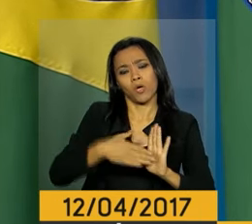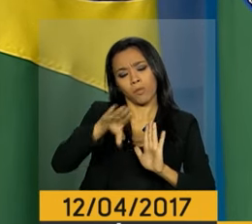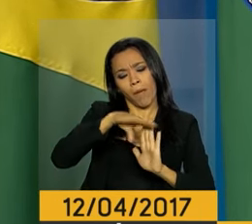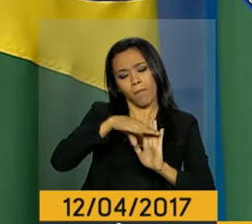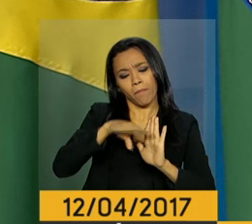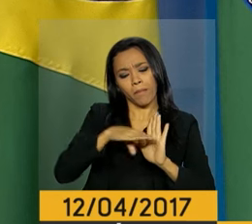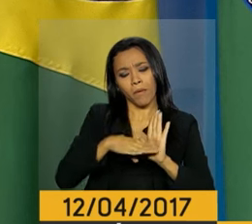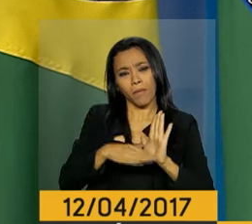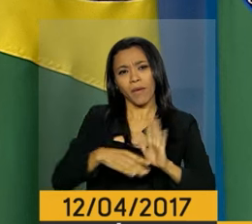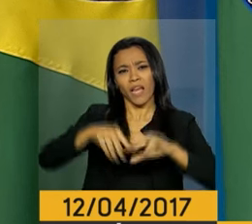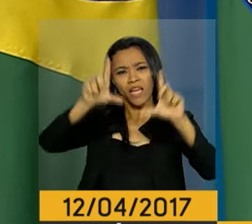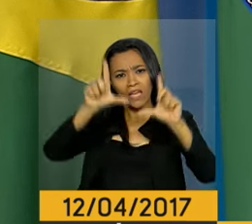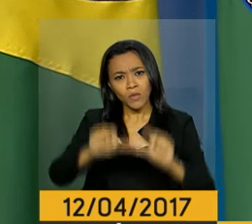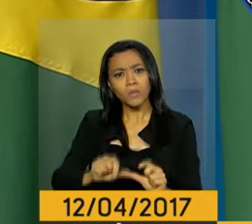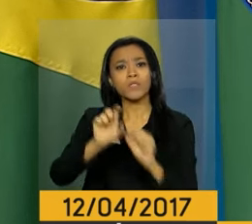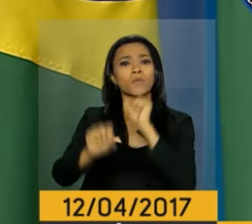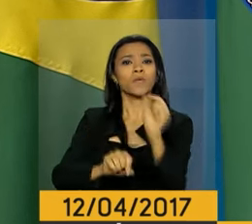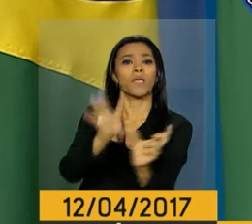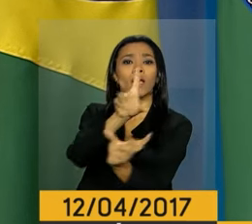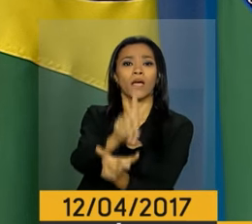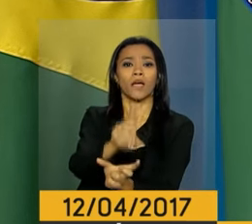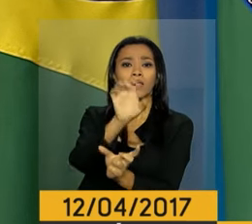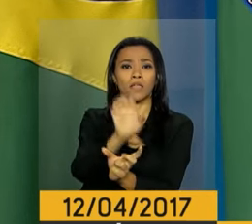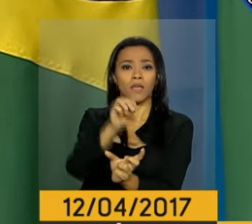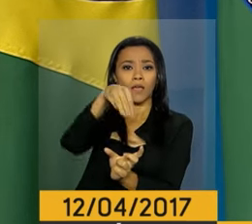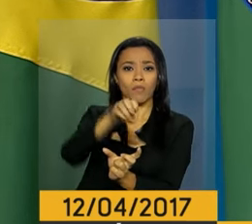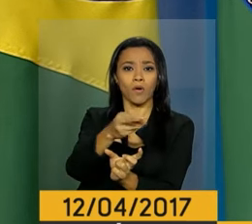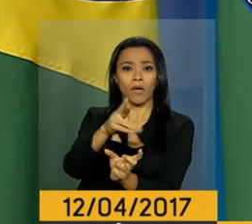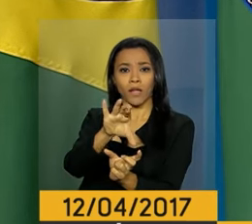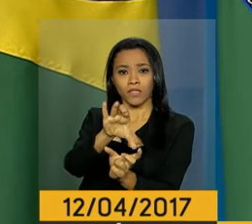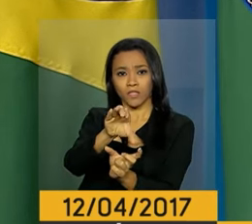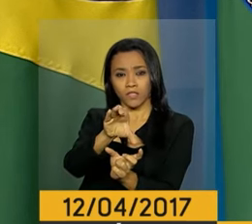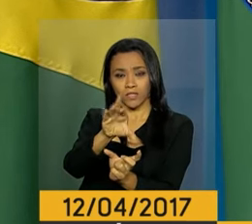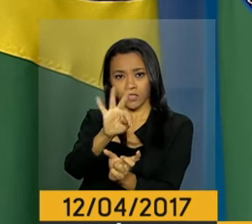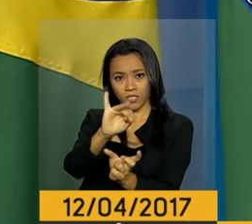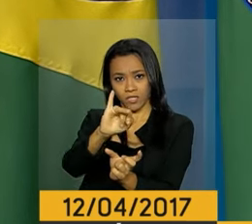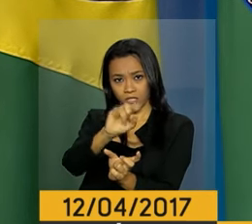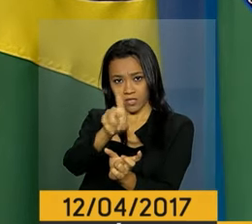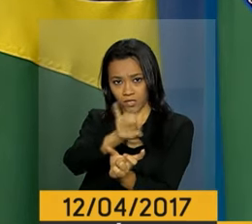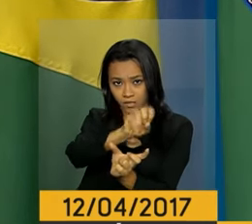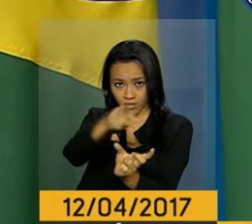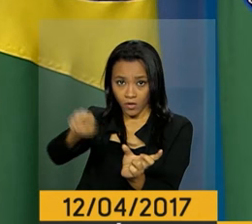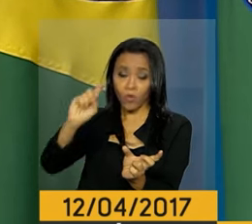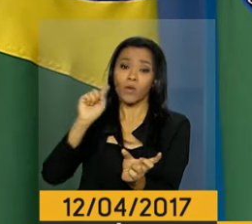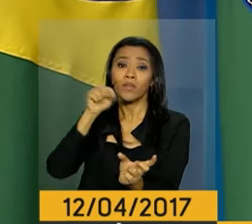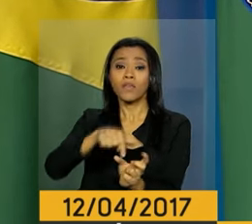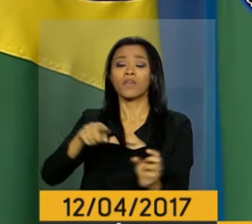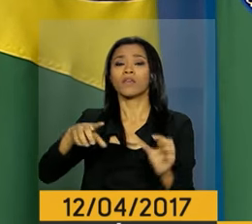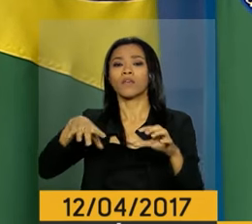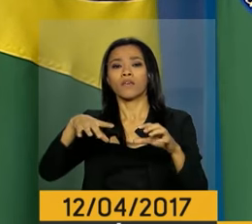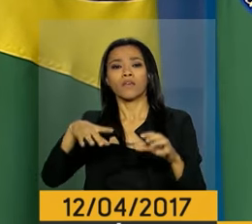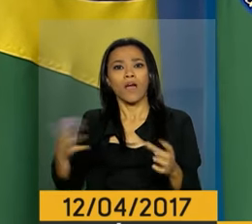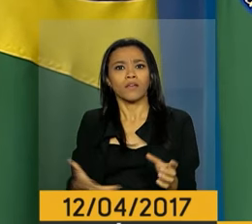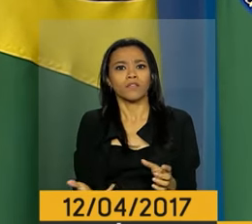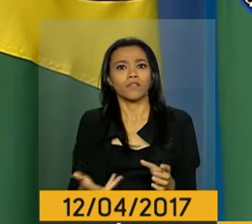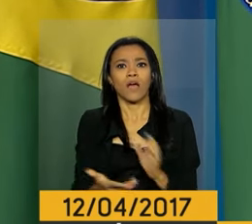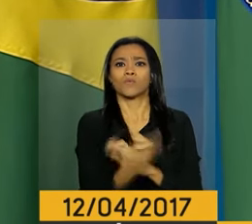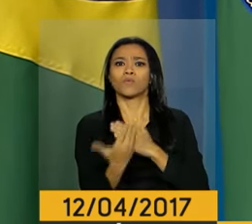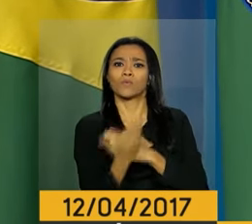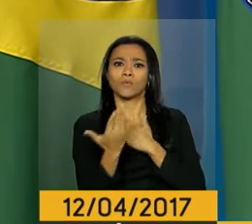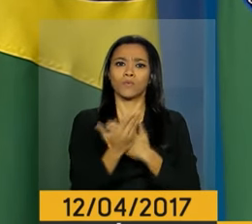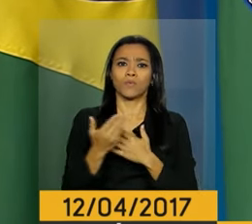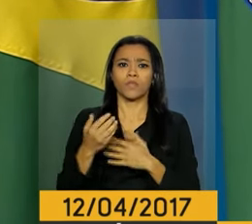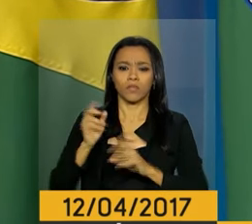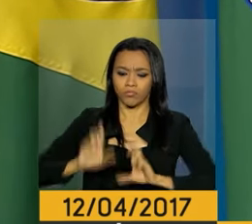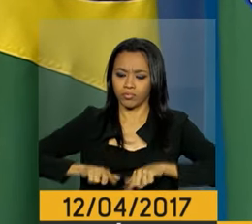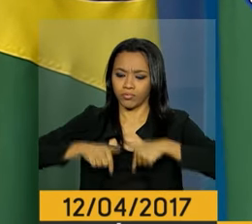desburocratizar mais de 63 medidas que agilizam o agilizam continuam a agilizar enormemente